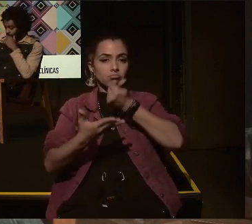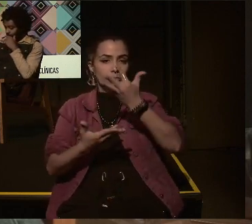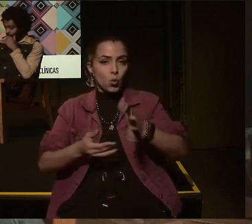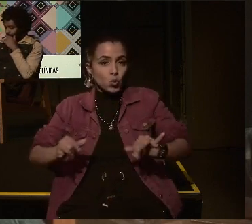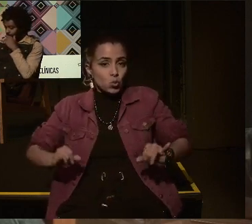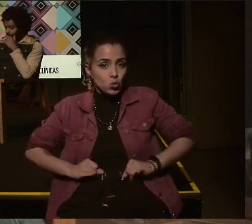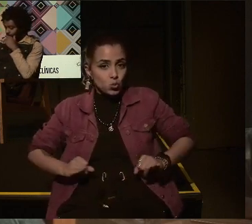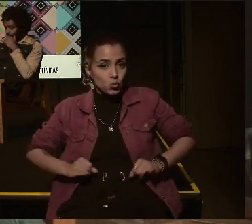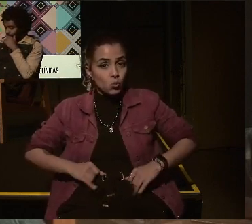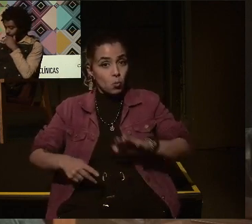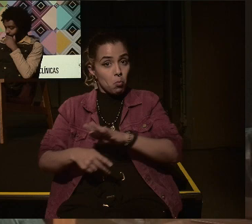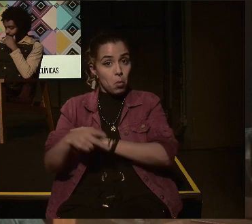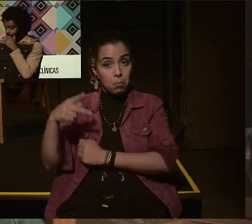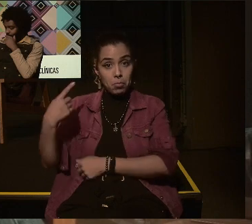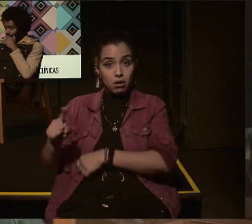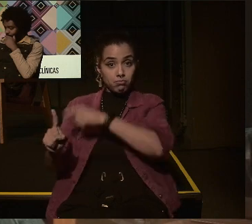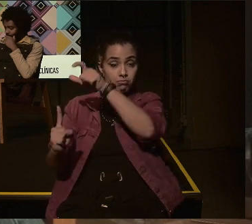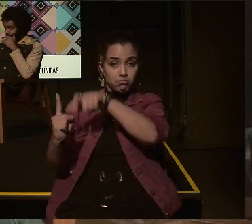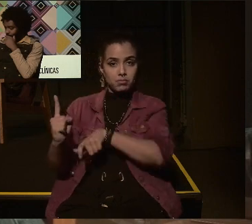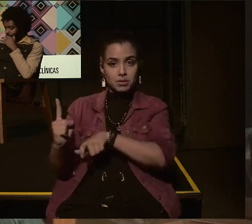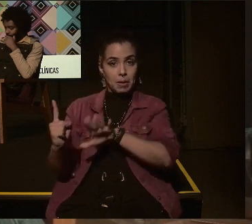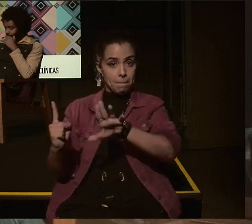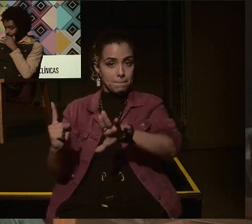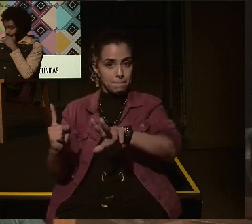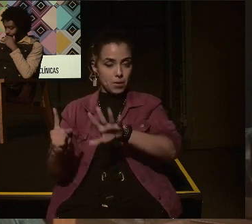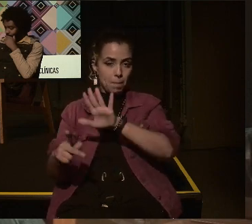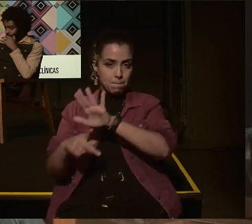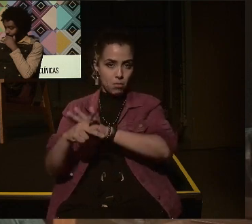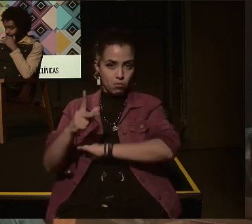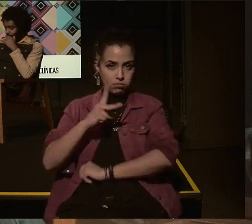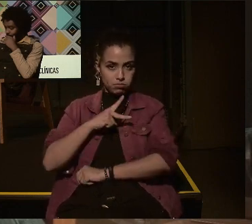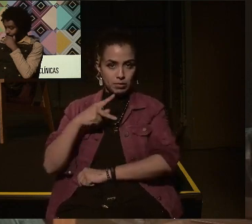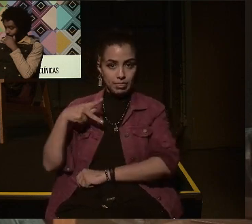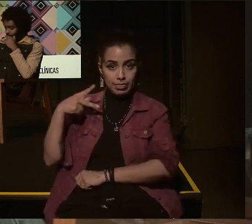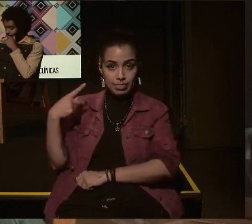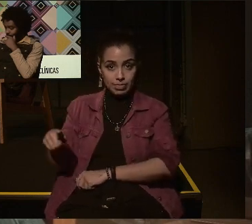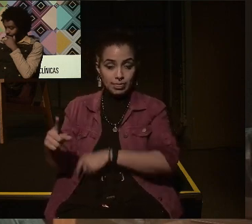podia estar nela, mas não era só dela.